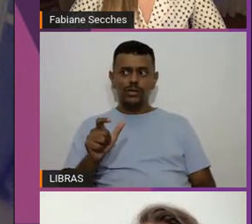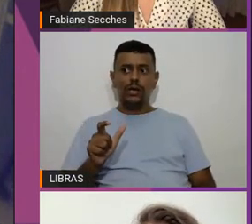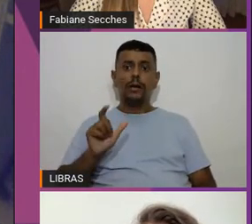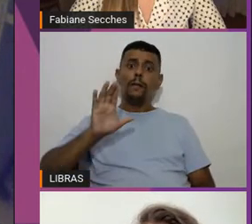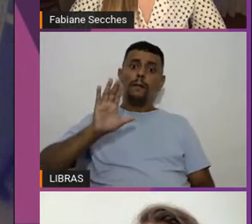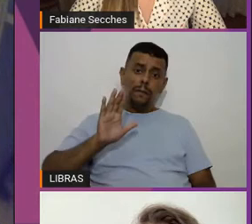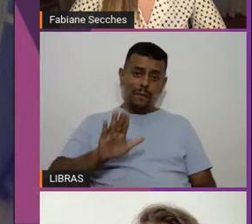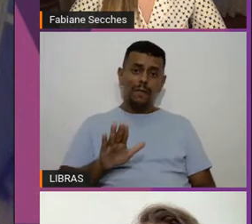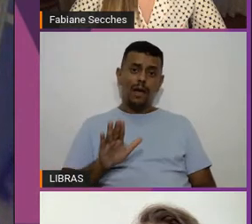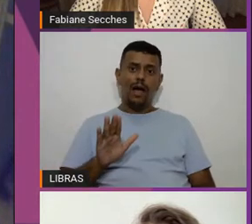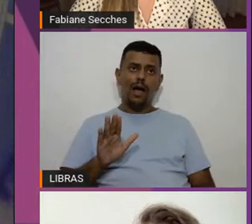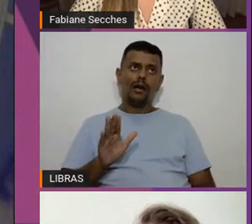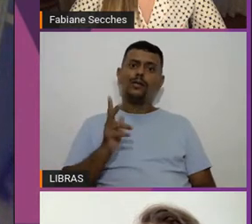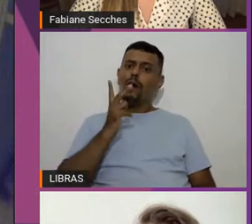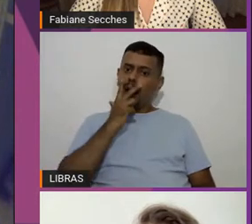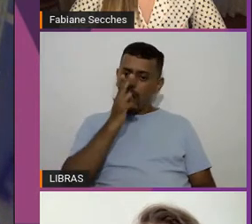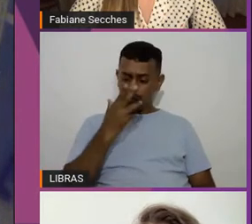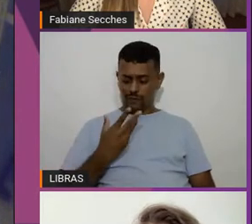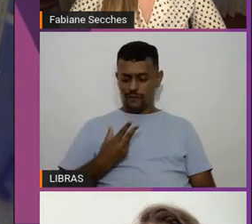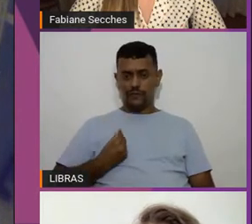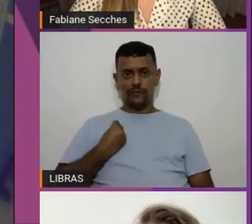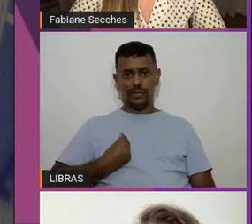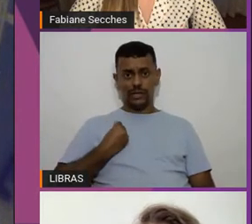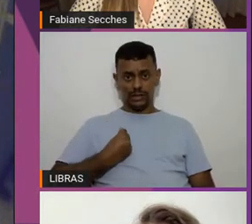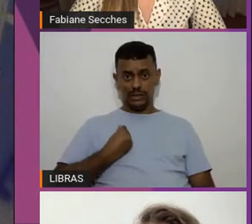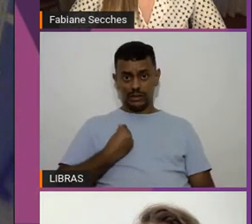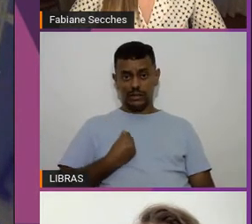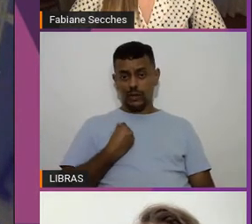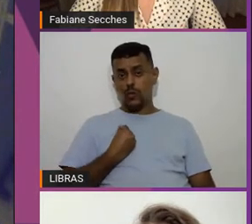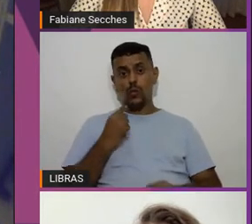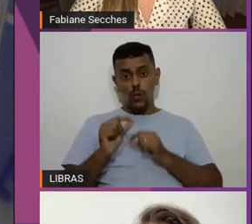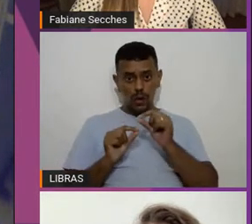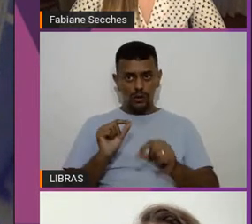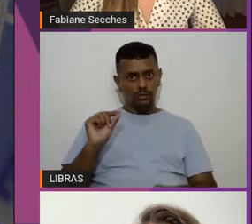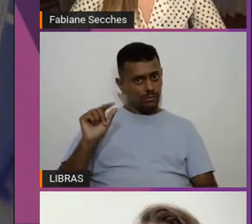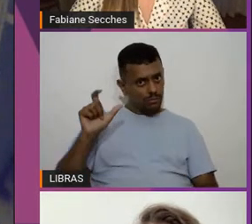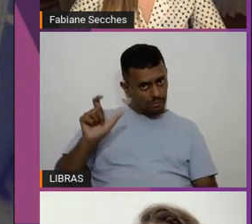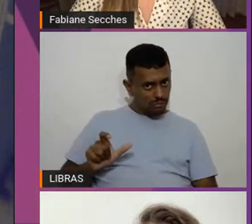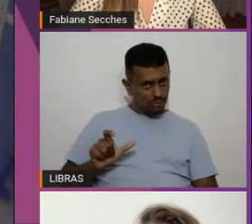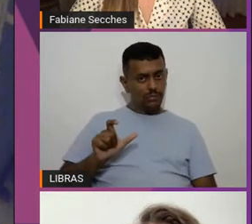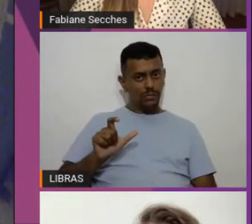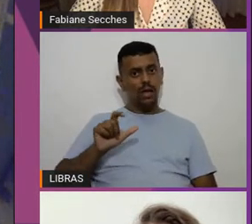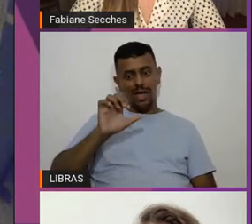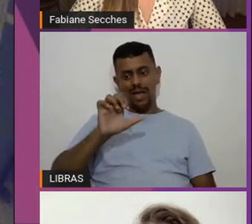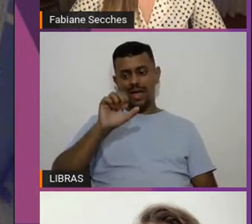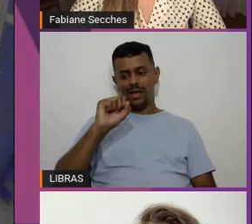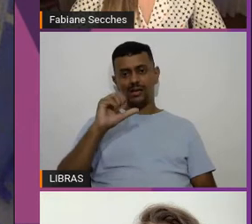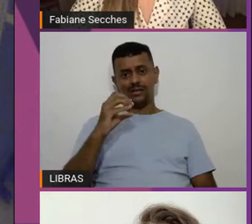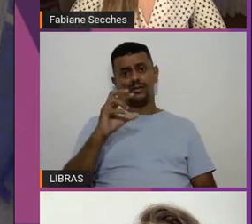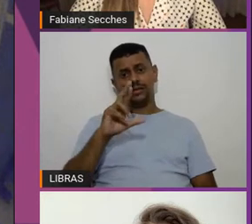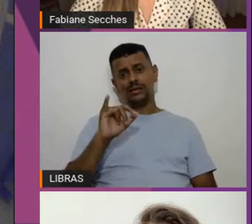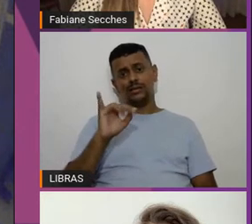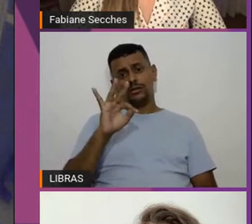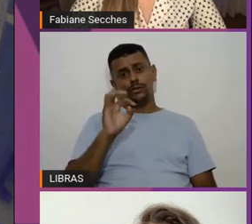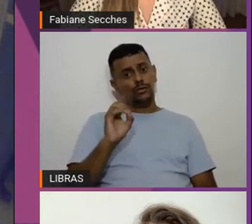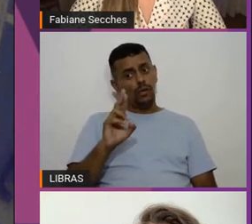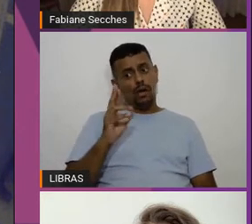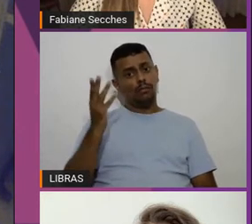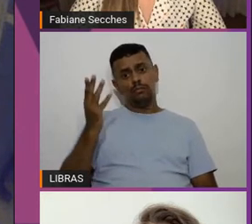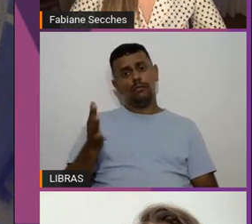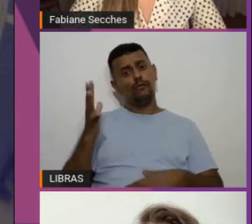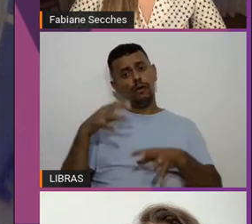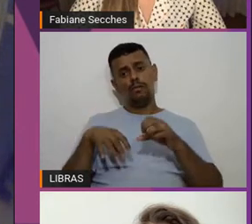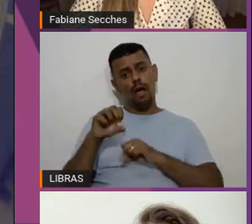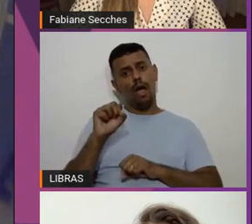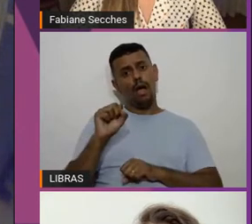vida eu sei que o escritor ele é formado para virar que ele tem certo